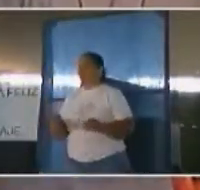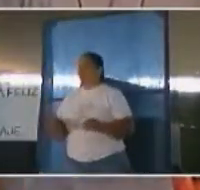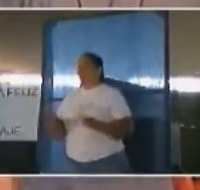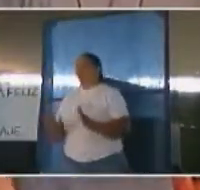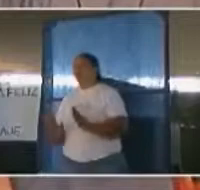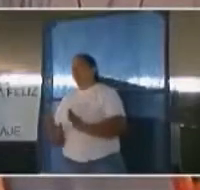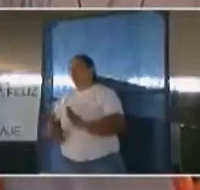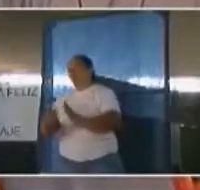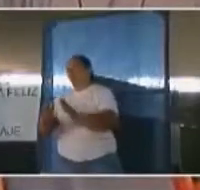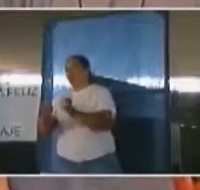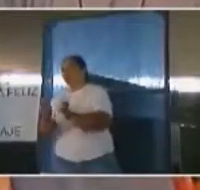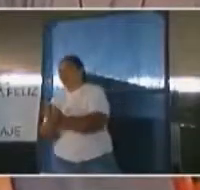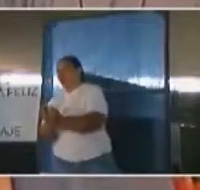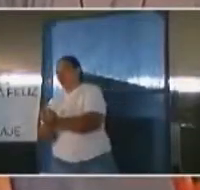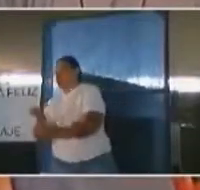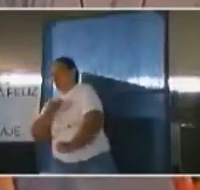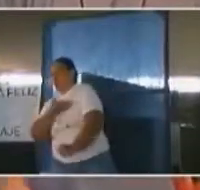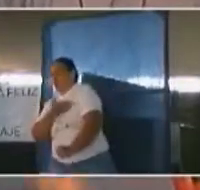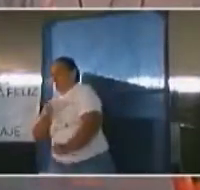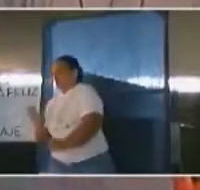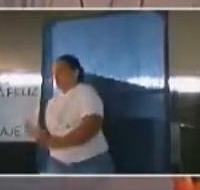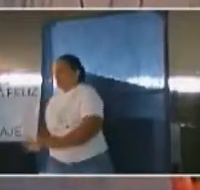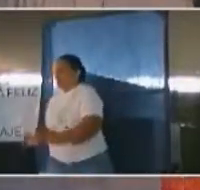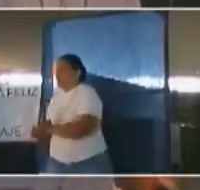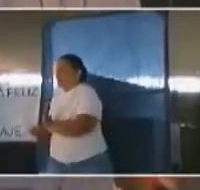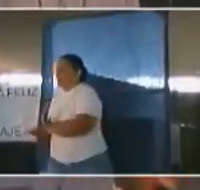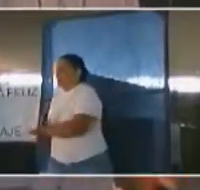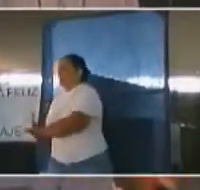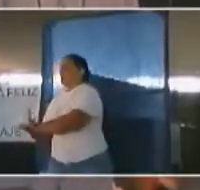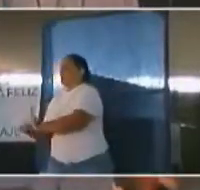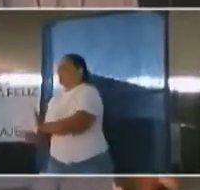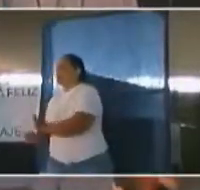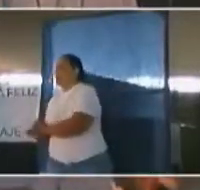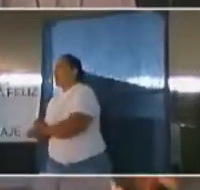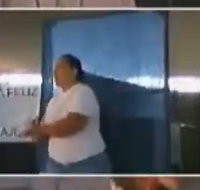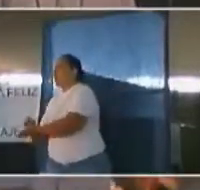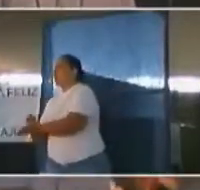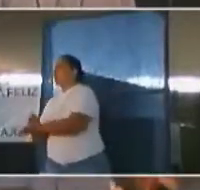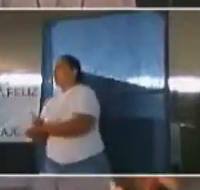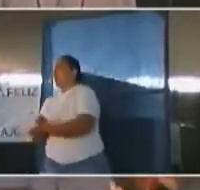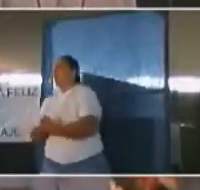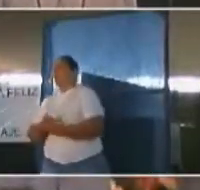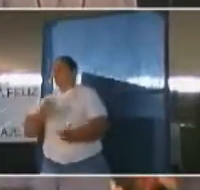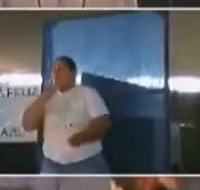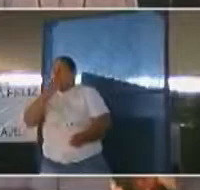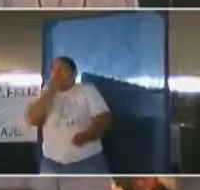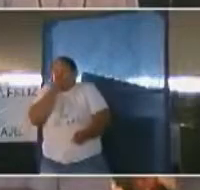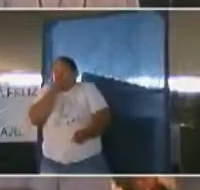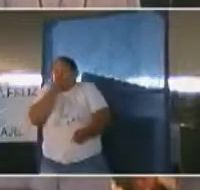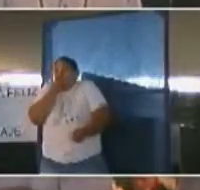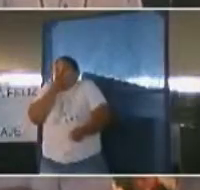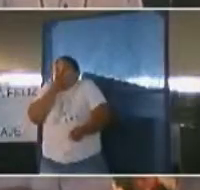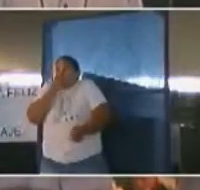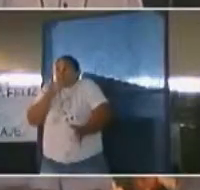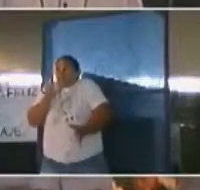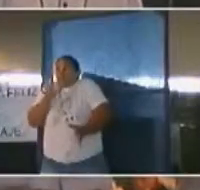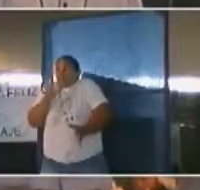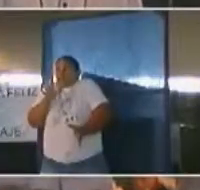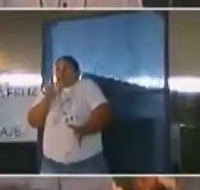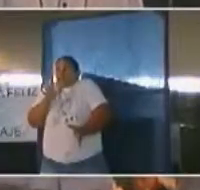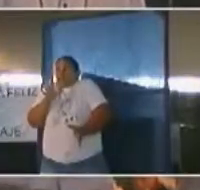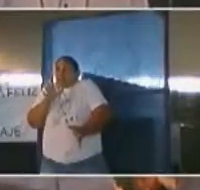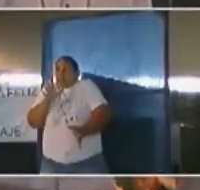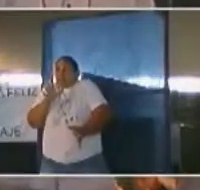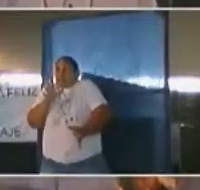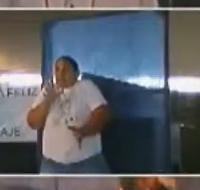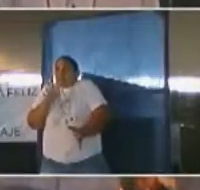servindo o nosso próximo, né? A gente tá fazendo isso para Deus, né? A gente está servindo a Deus através do nosso próximo, né? Assim como Jesus diz,